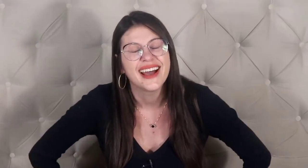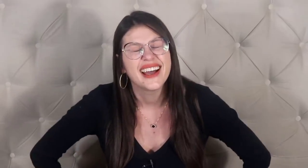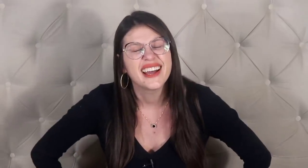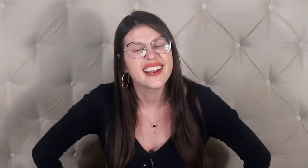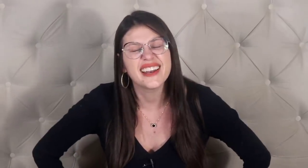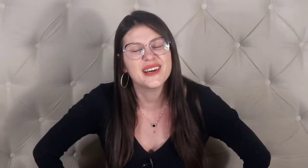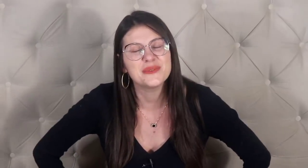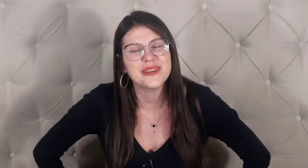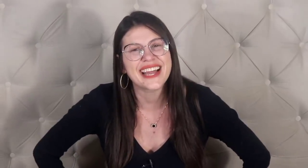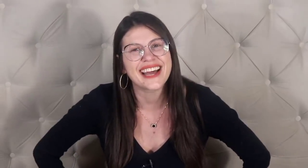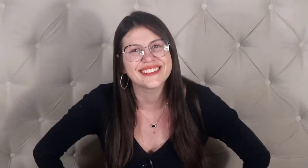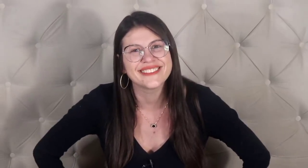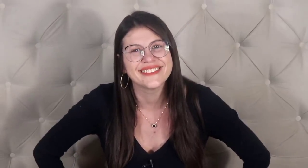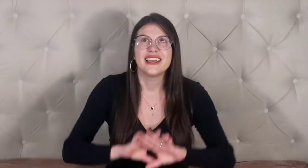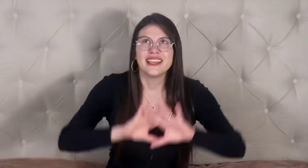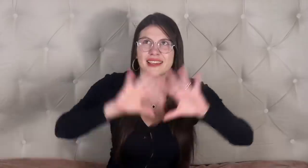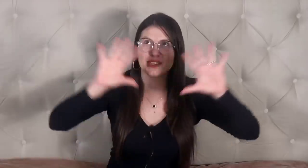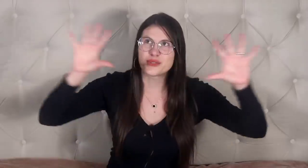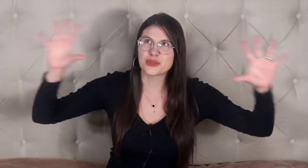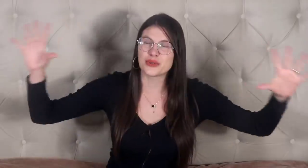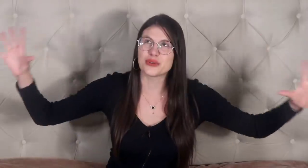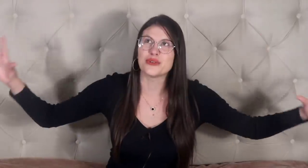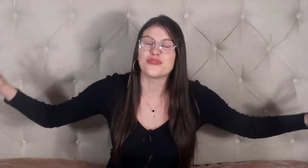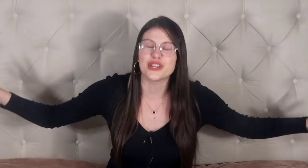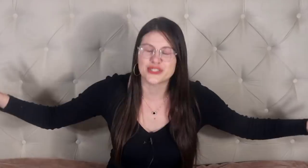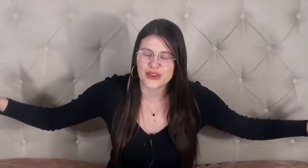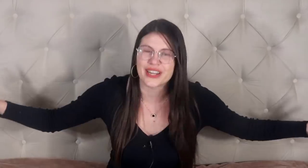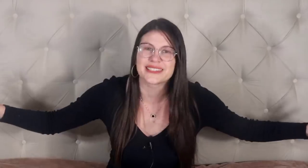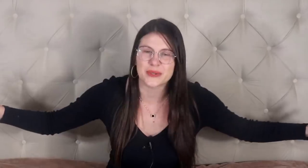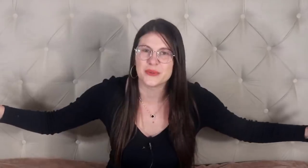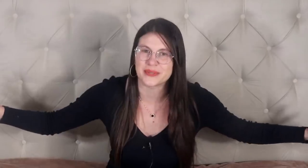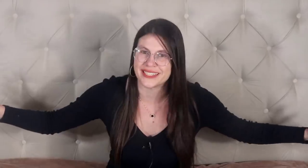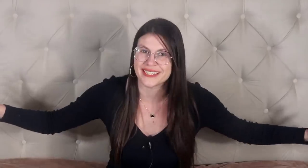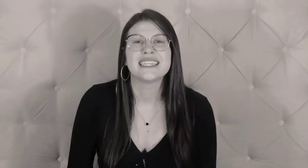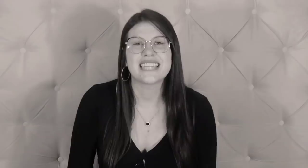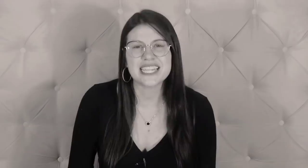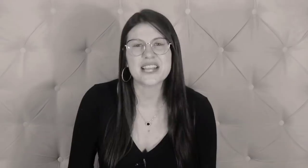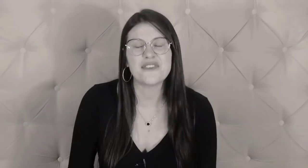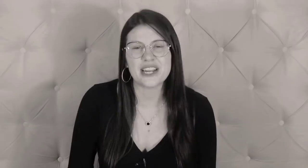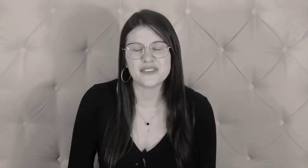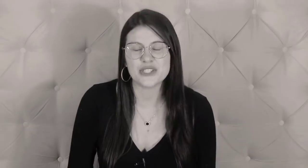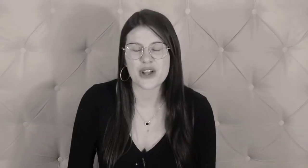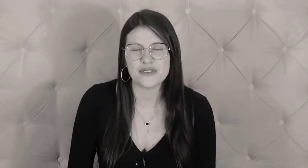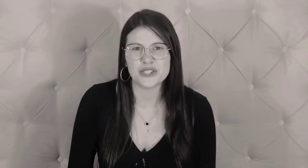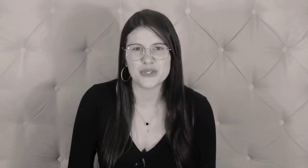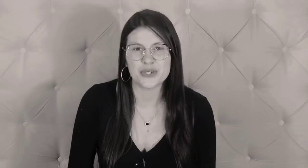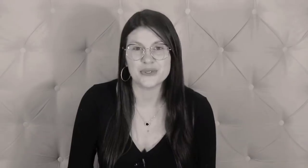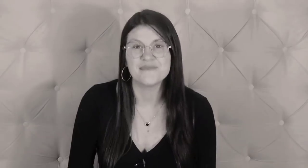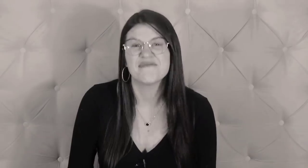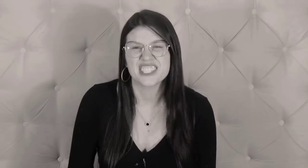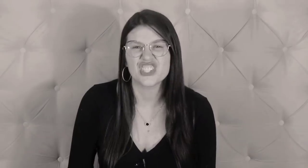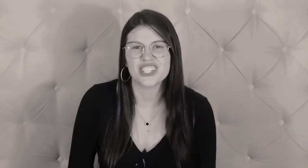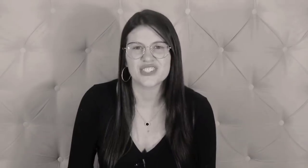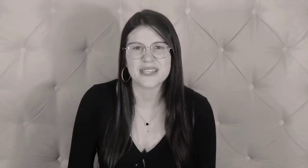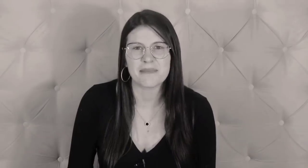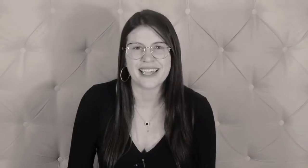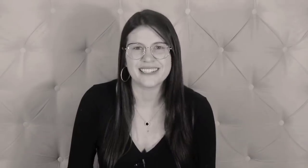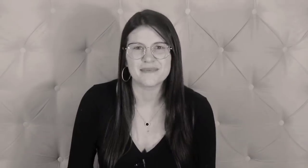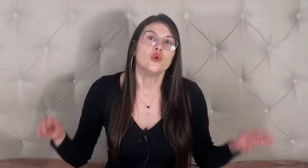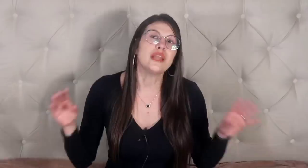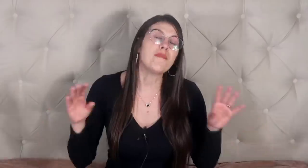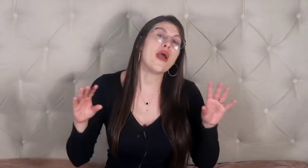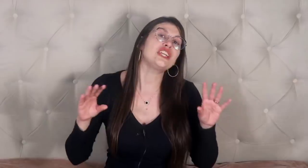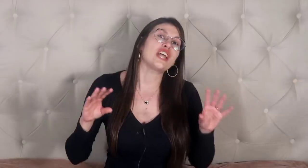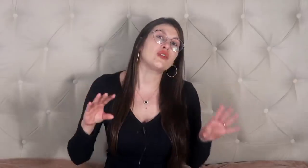disse: não, obrigado. E isso tudo foi só na segunda. Terça-feira, 29 de junho. Dia de